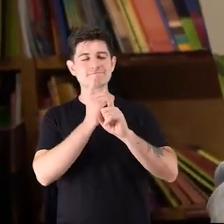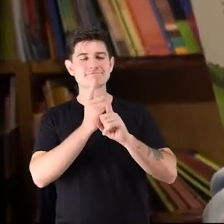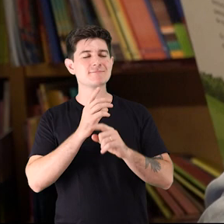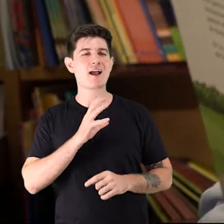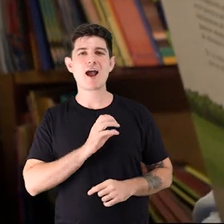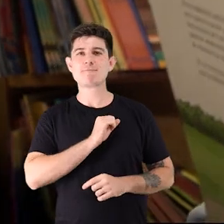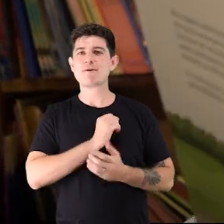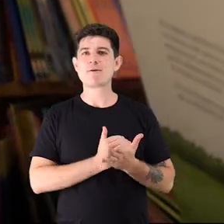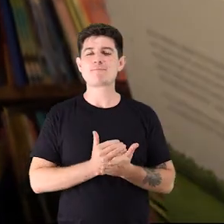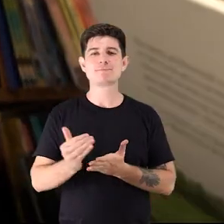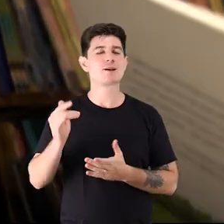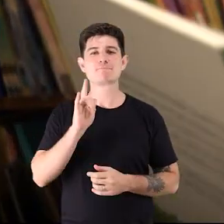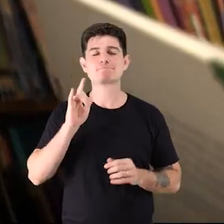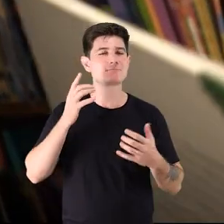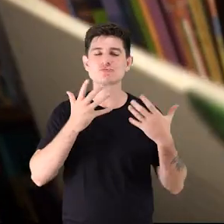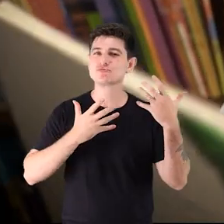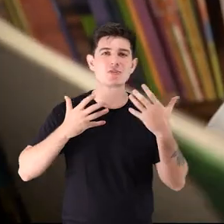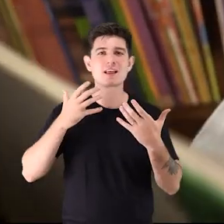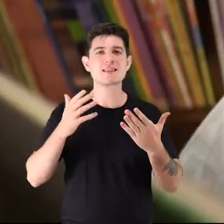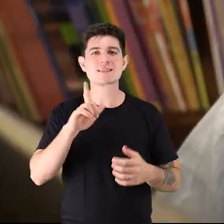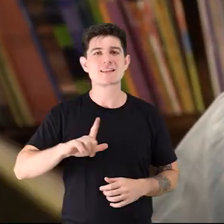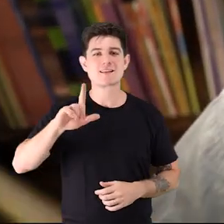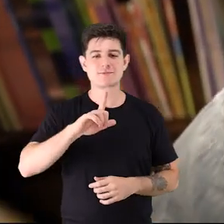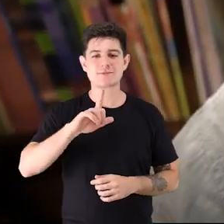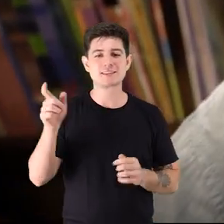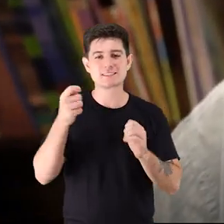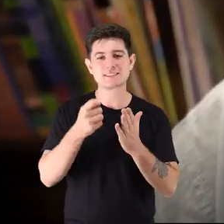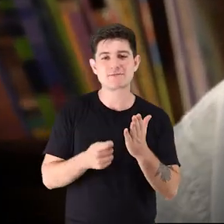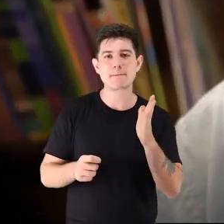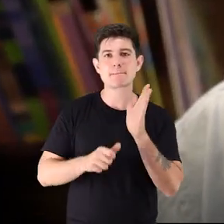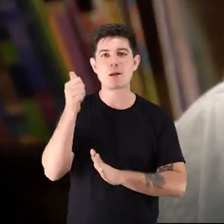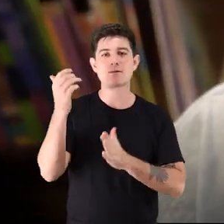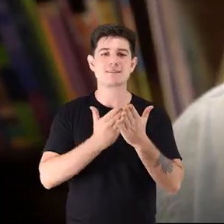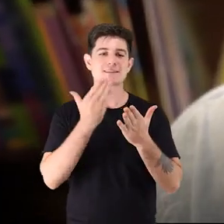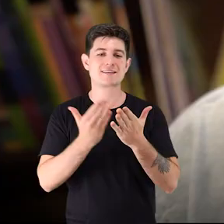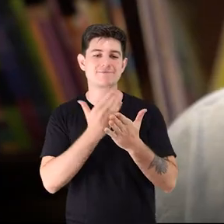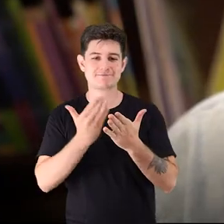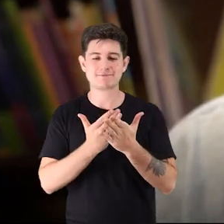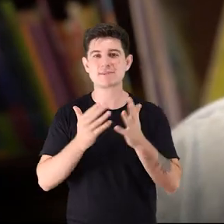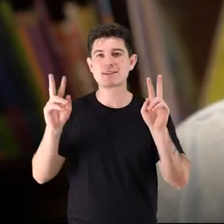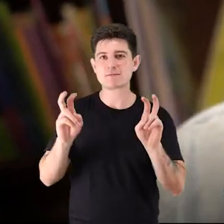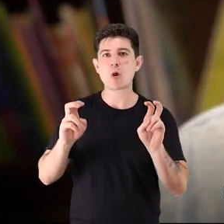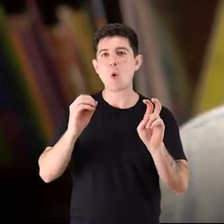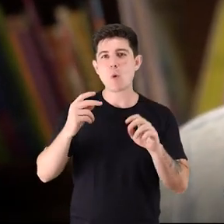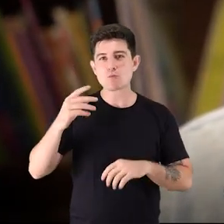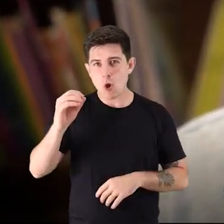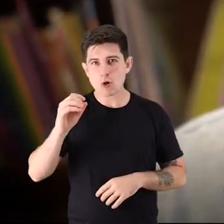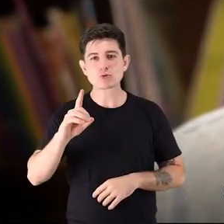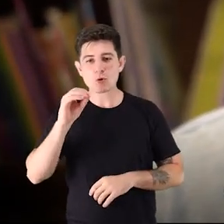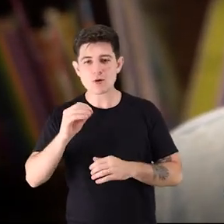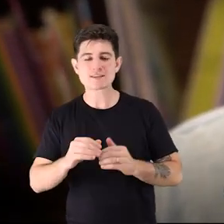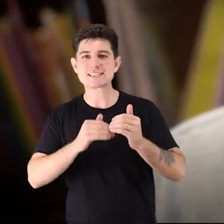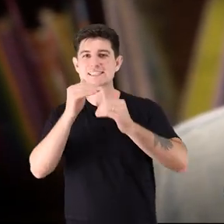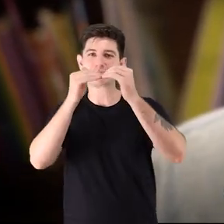apaixonasse pela literatura infanto-juvenil, quando ele escreveu o seu primeiro livro, sua primeira obra literária, o famoso